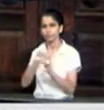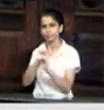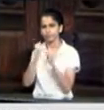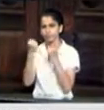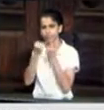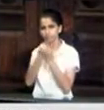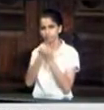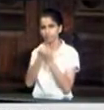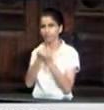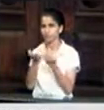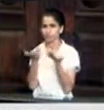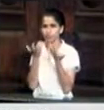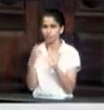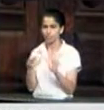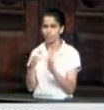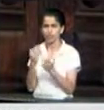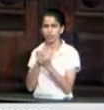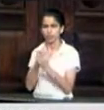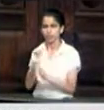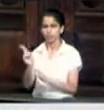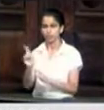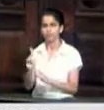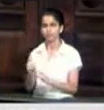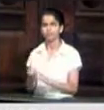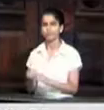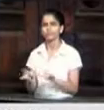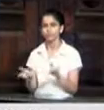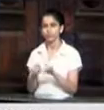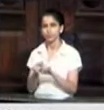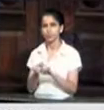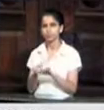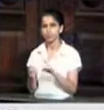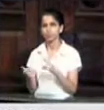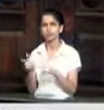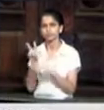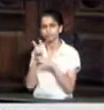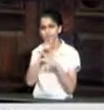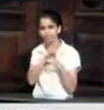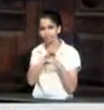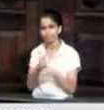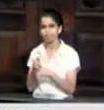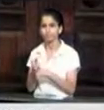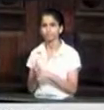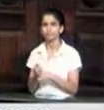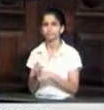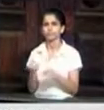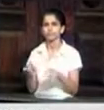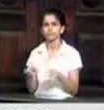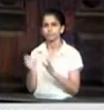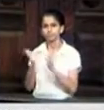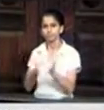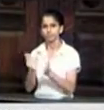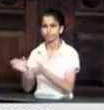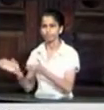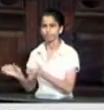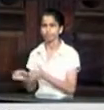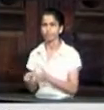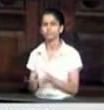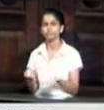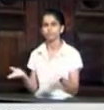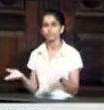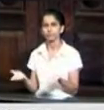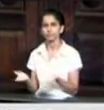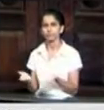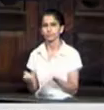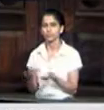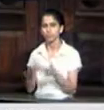Social, contrários. E eu fiz uma fala em defesa a todos os programas, inclusive ao programa que defende a causa